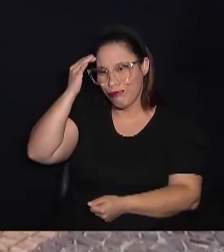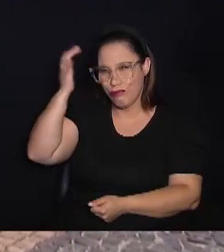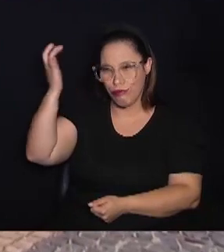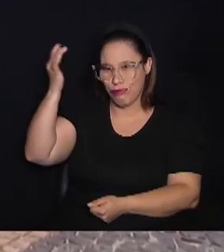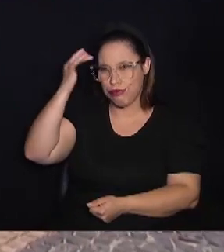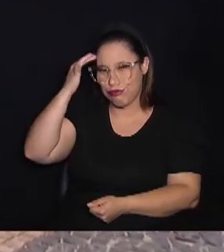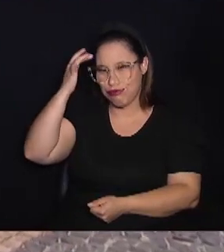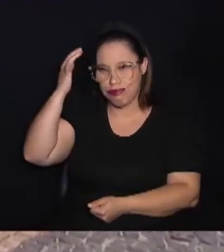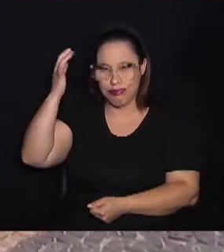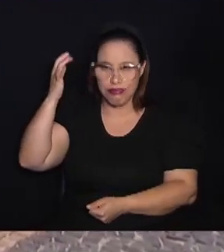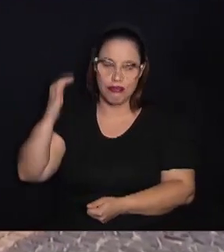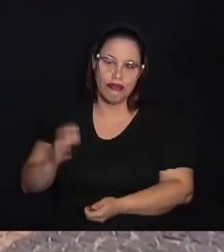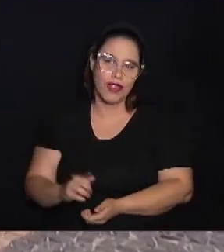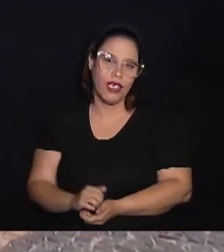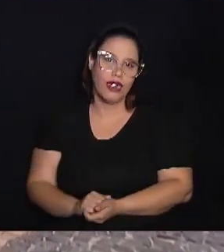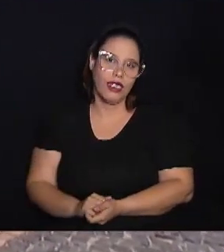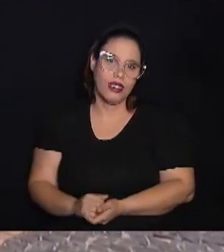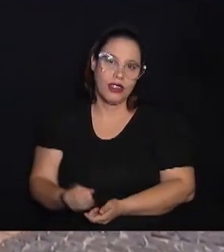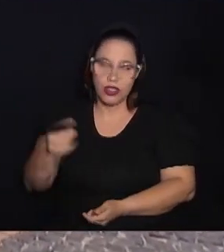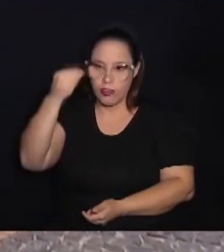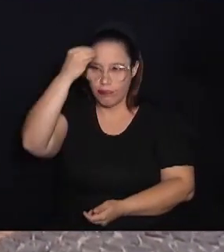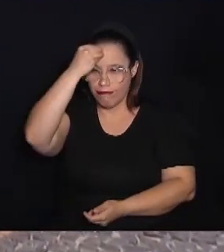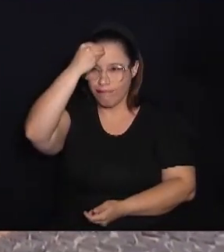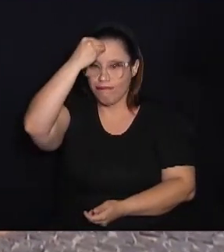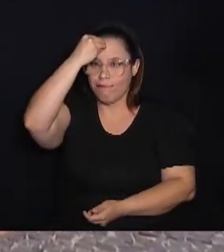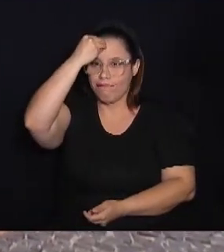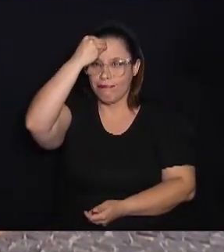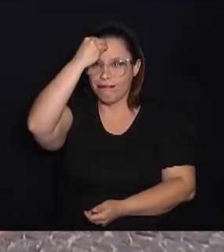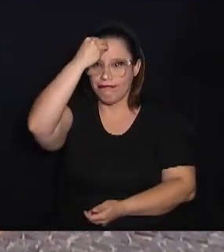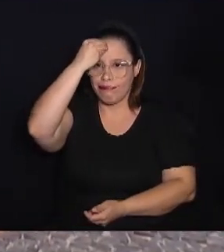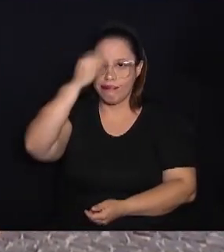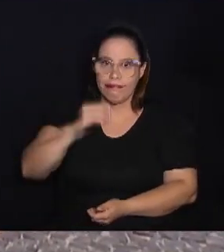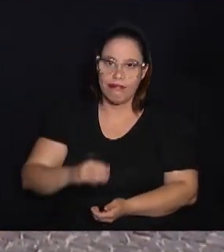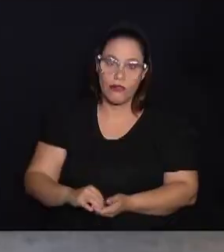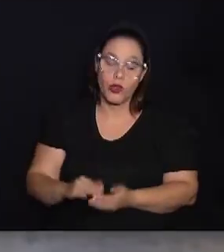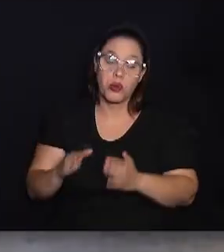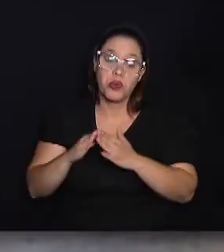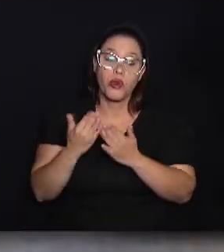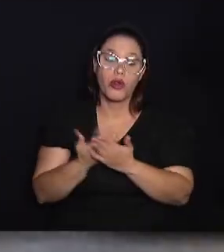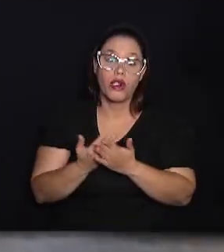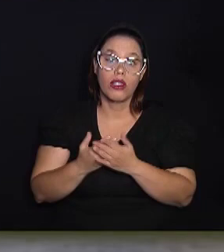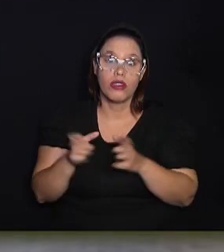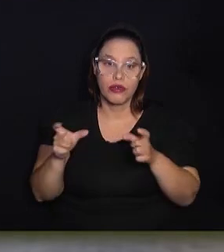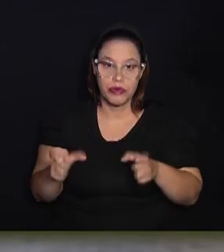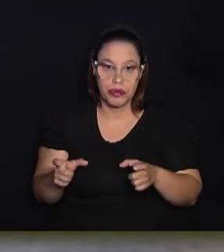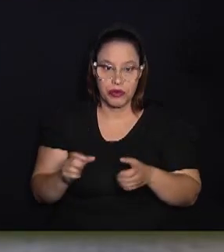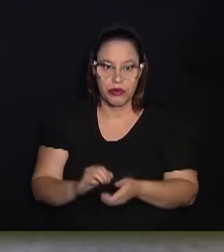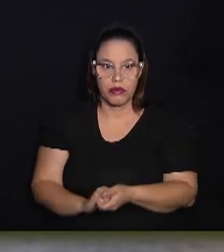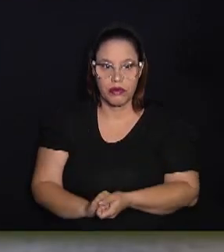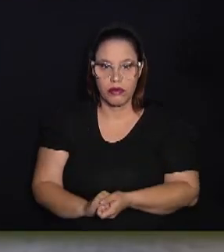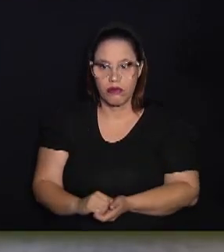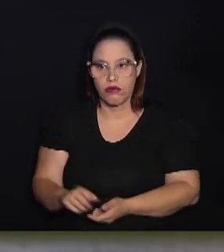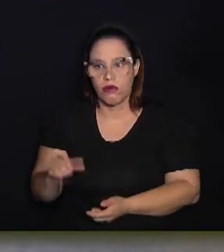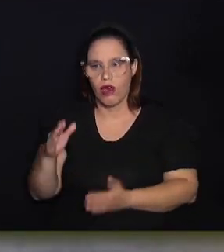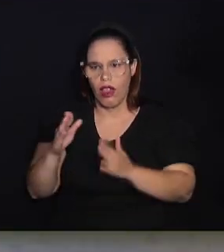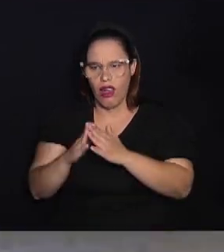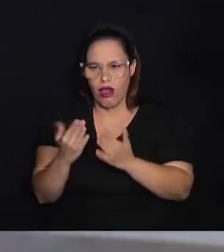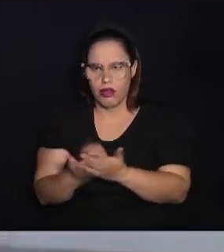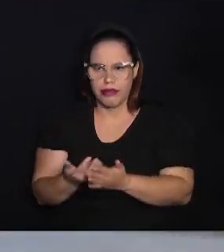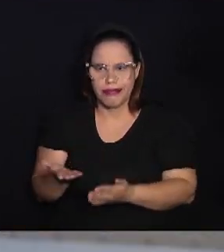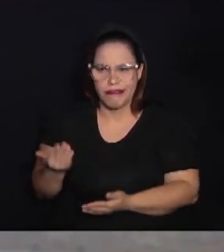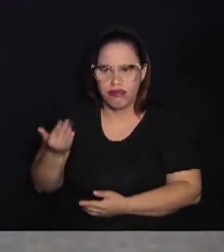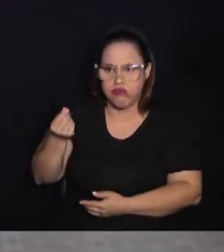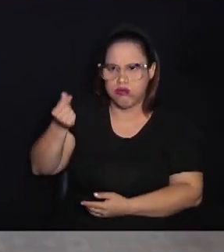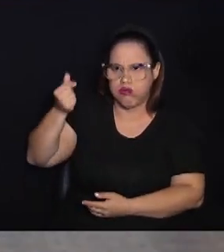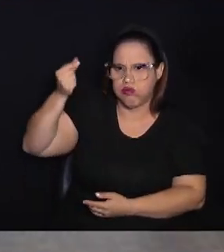fica muito presente na gente, são os lugares onde a gente estudou. A escola é a mais antiga do Brasil